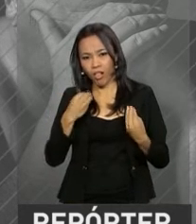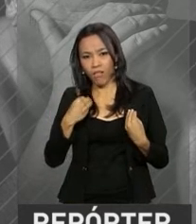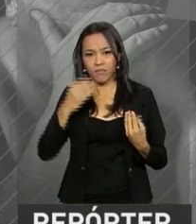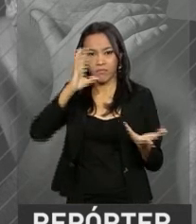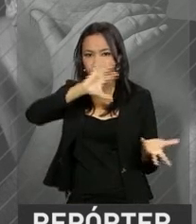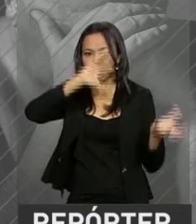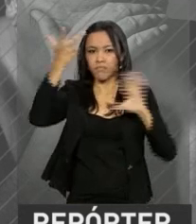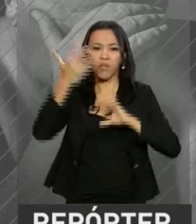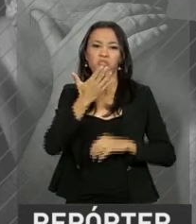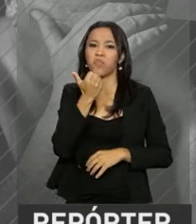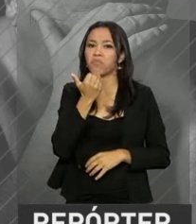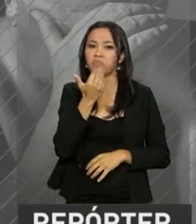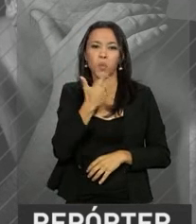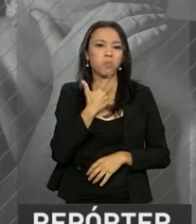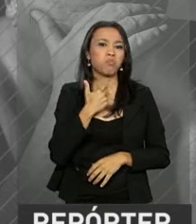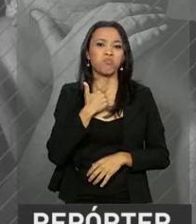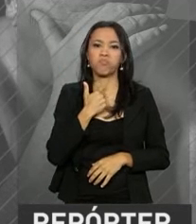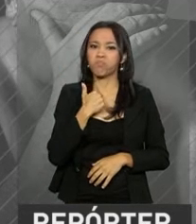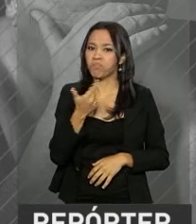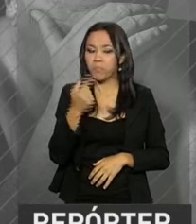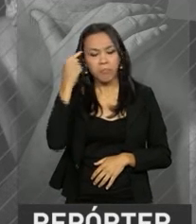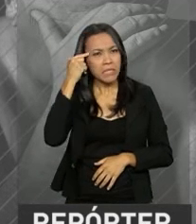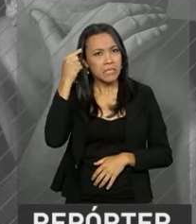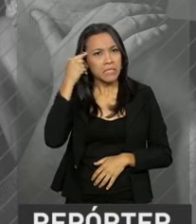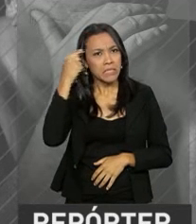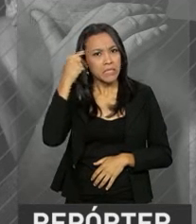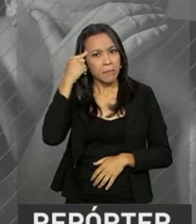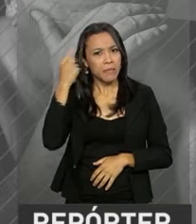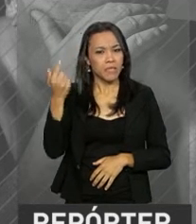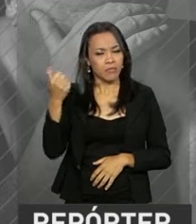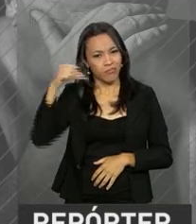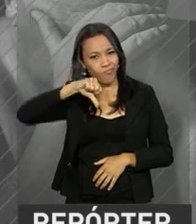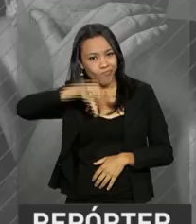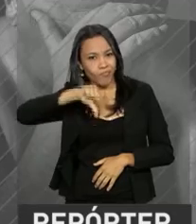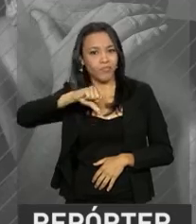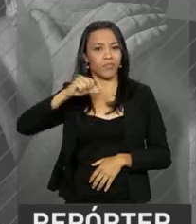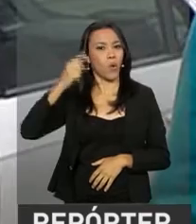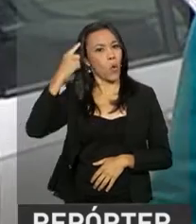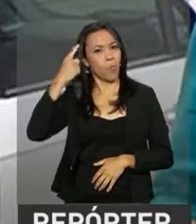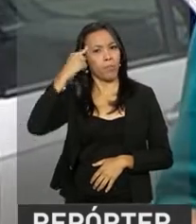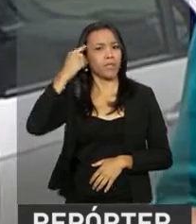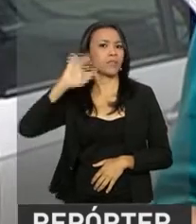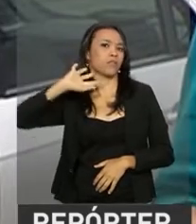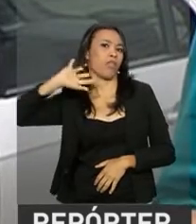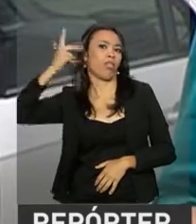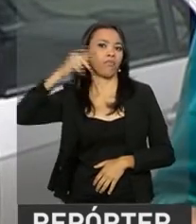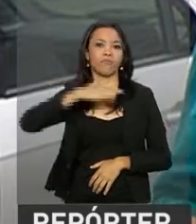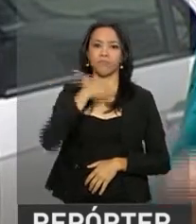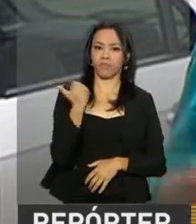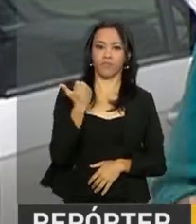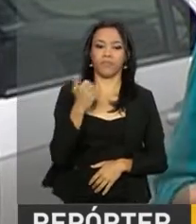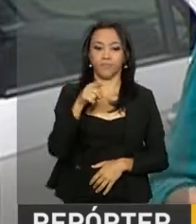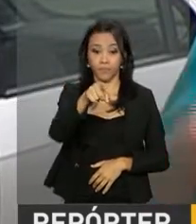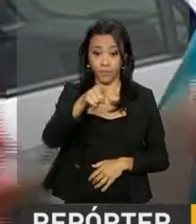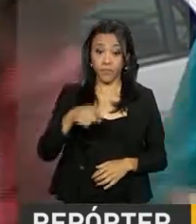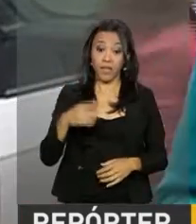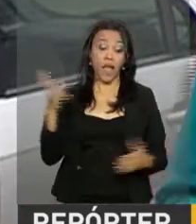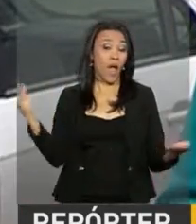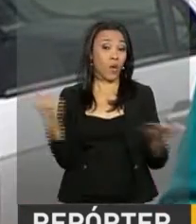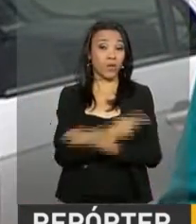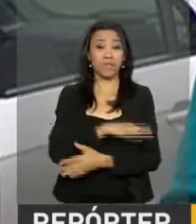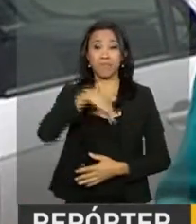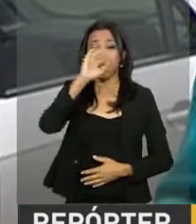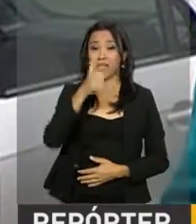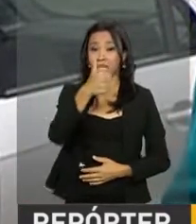mudanças no apetite e pensamentos sobre autoagressão ou suicídio. A depressão já atinge mais de